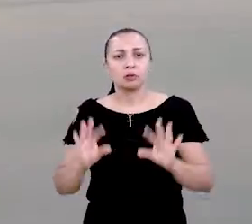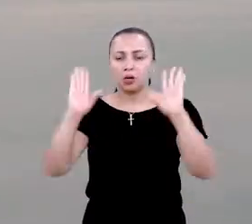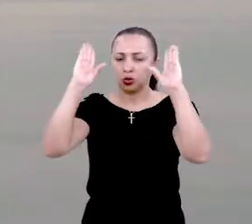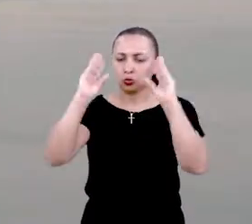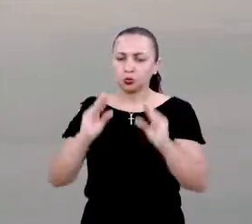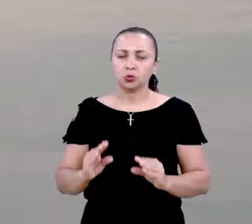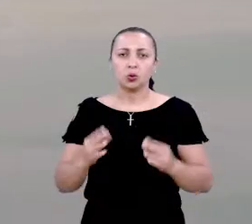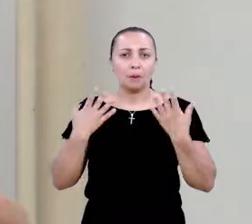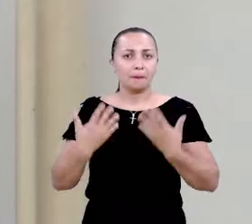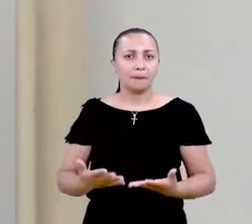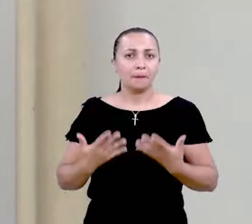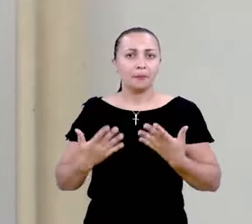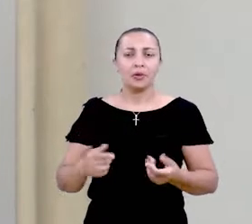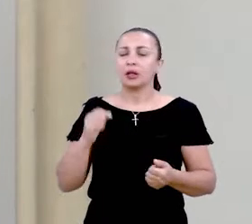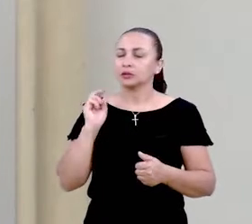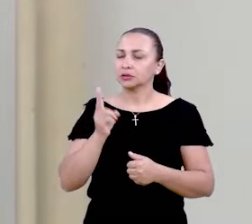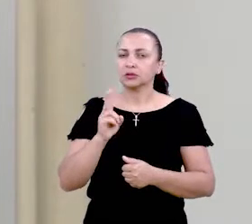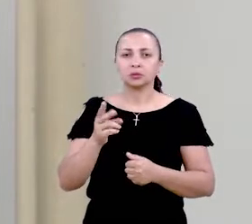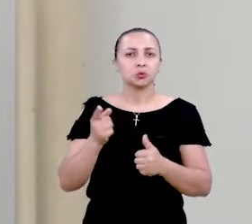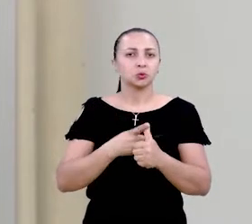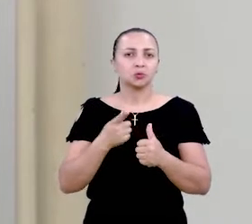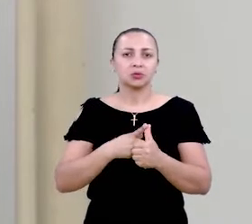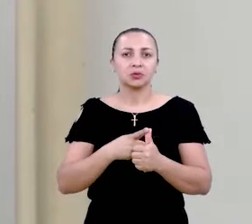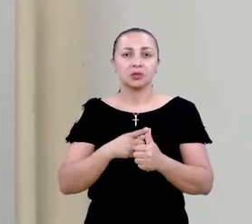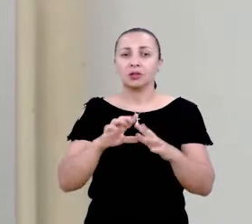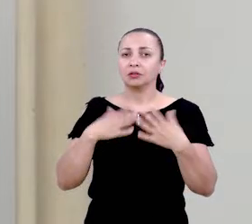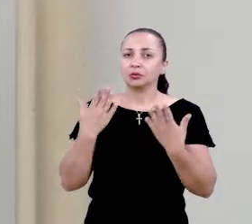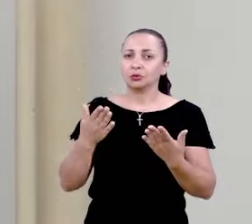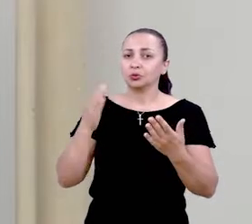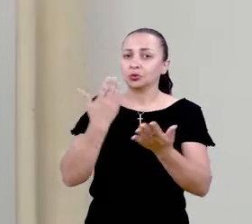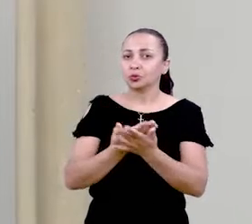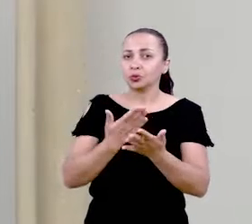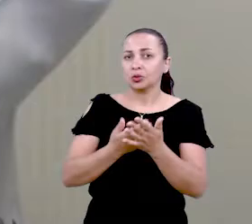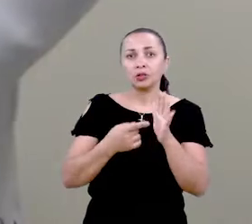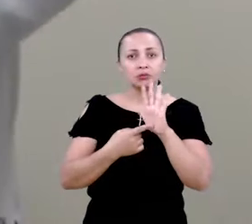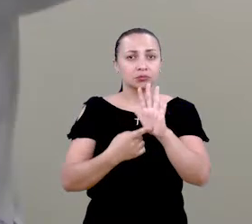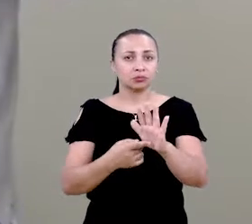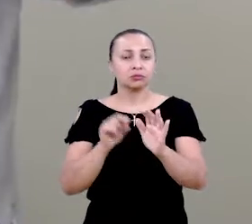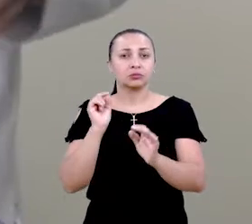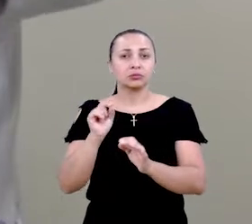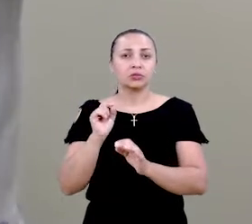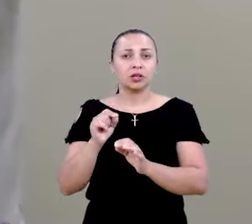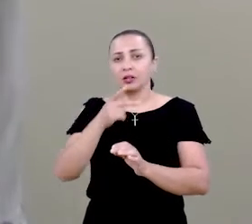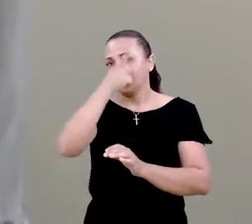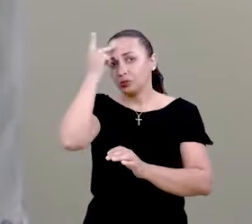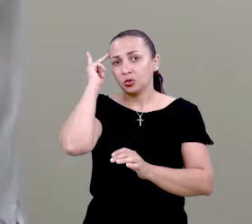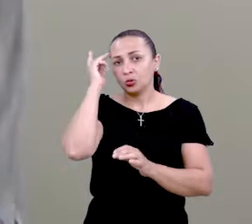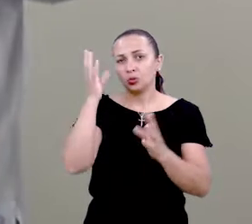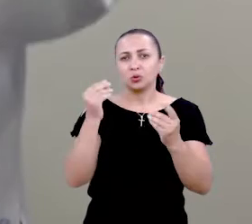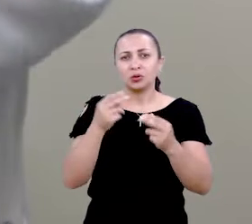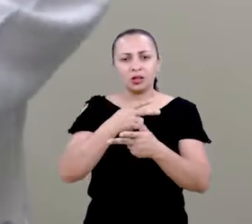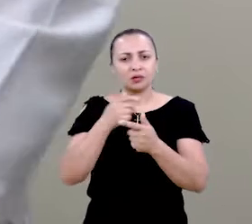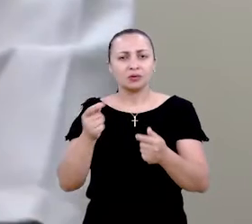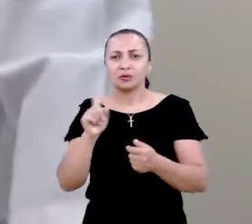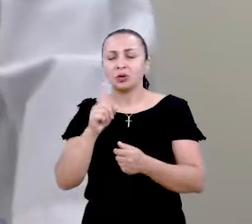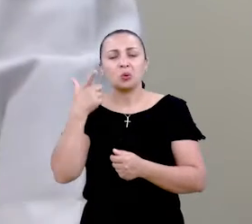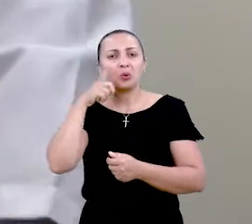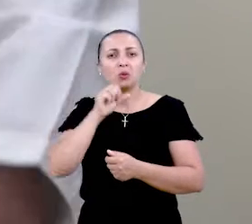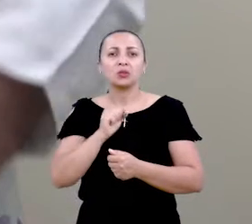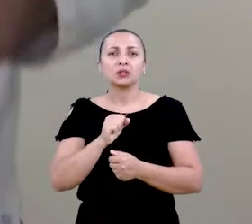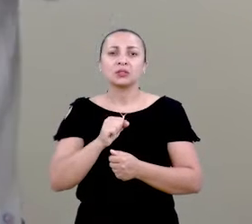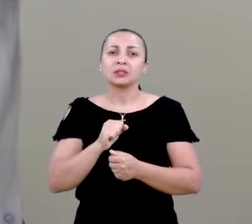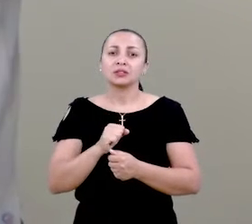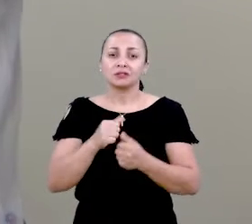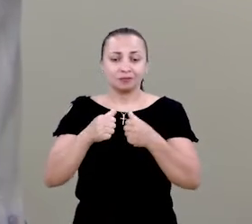sempre a primeira conduta. Todavia, os estudos têm mostrado que essas pessoas muitas vezes não